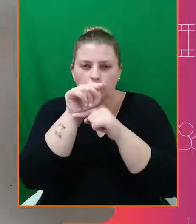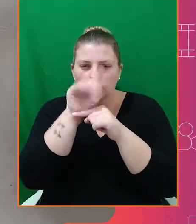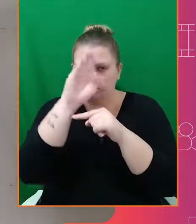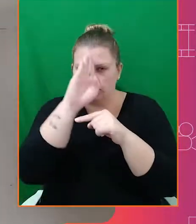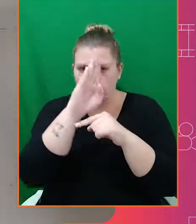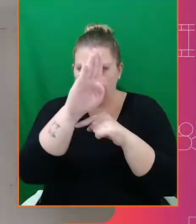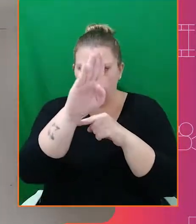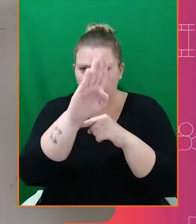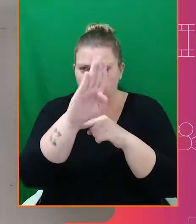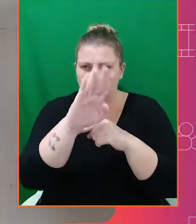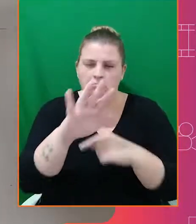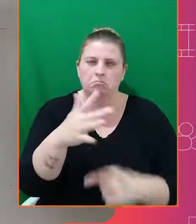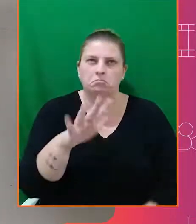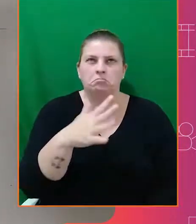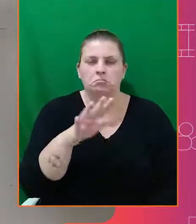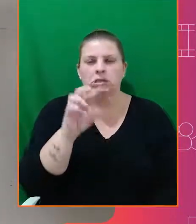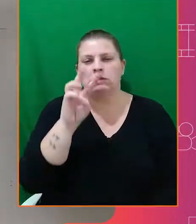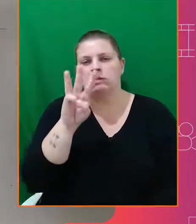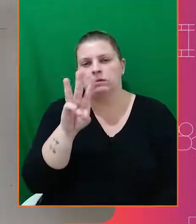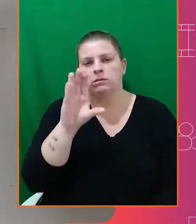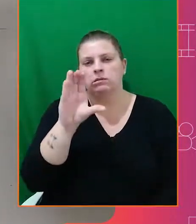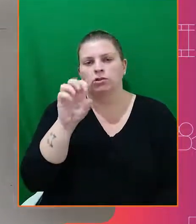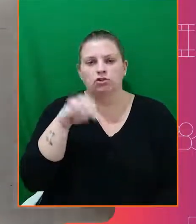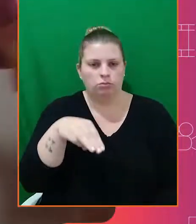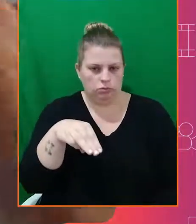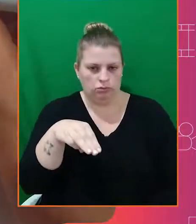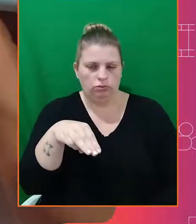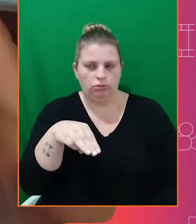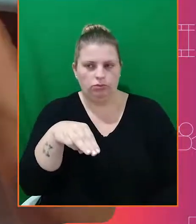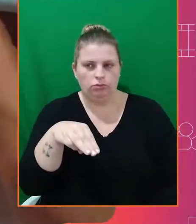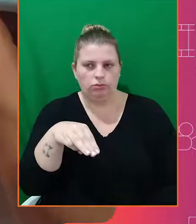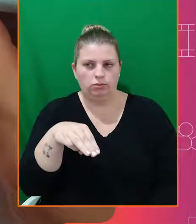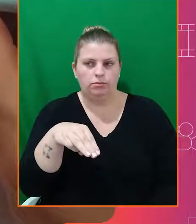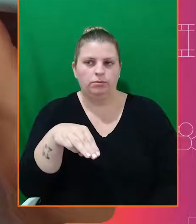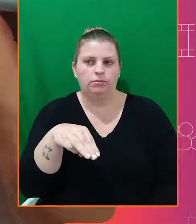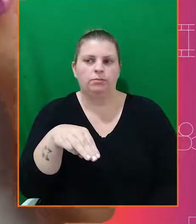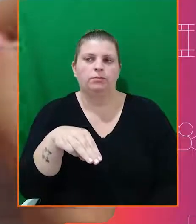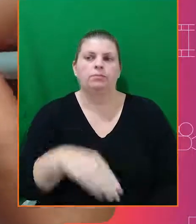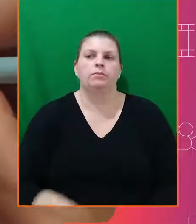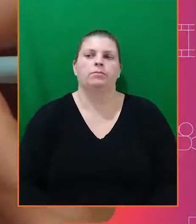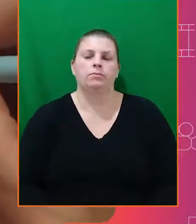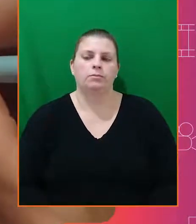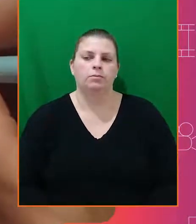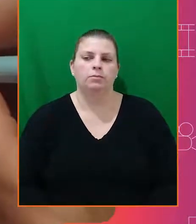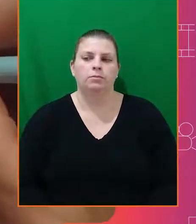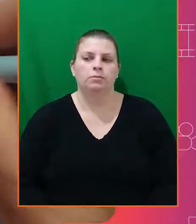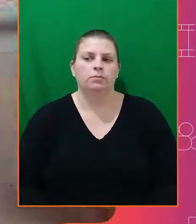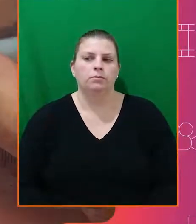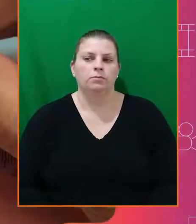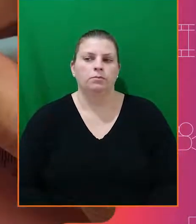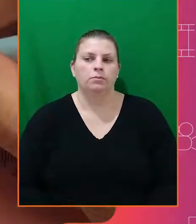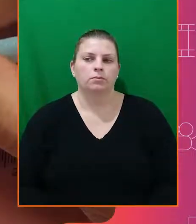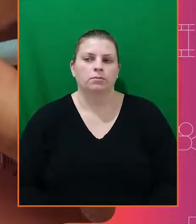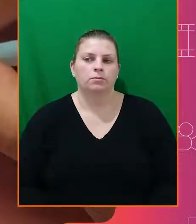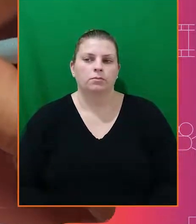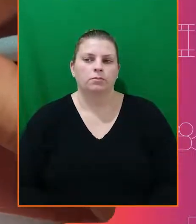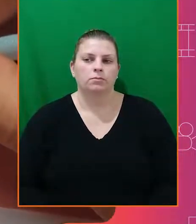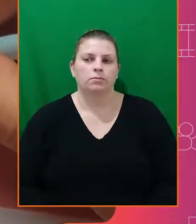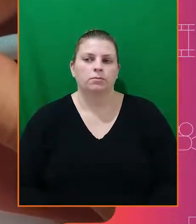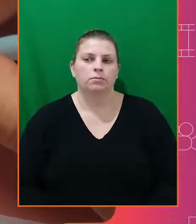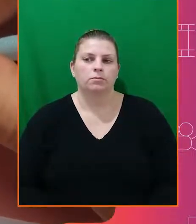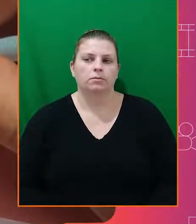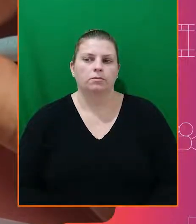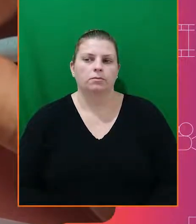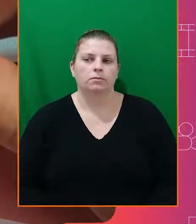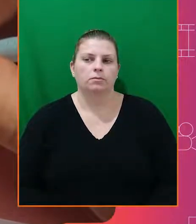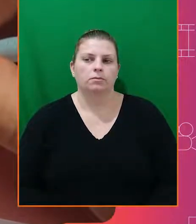que a minha janela tem cerca de 3 centímetros. Ela vai desde aqui até aqui. Esse ponto que eu